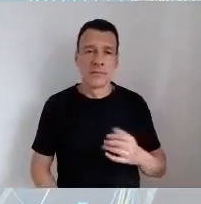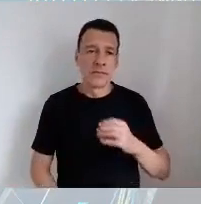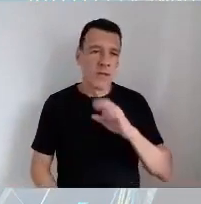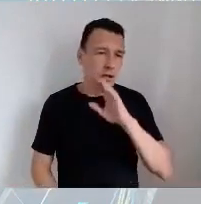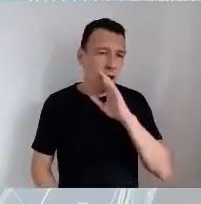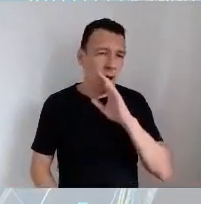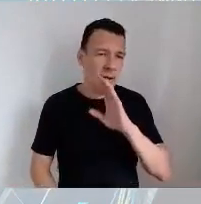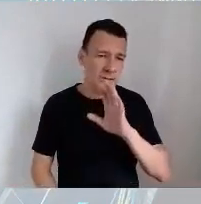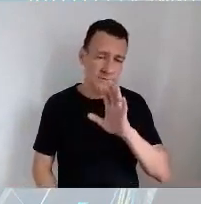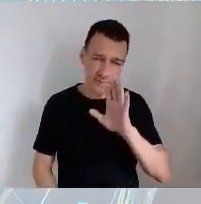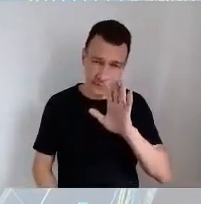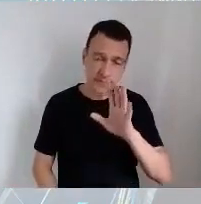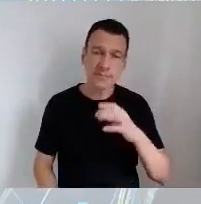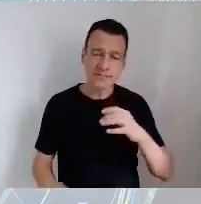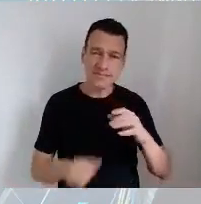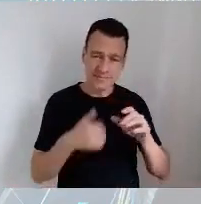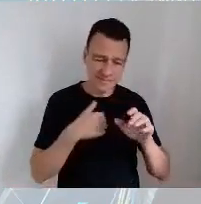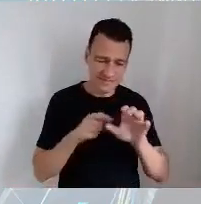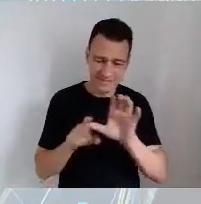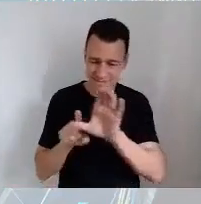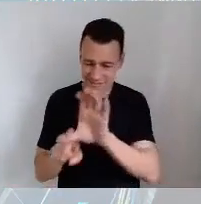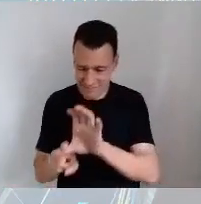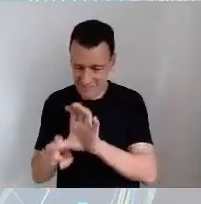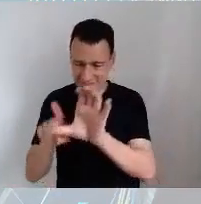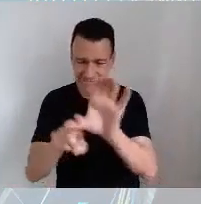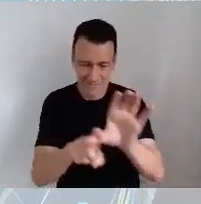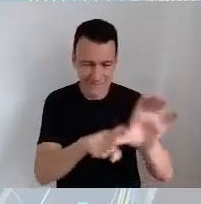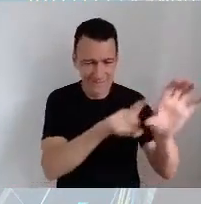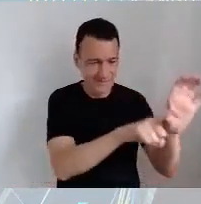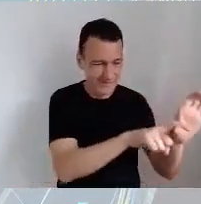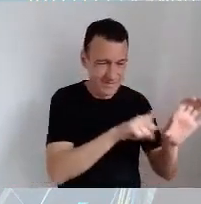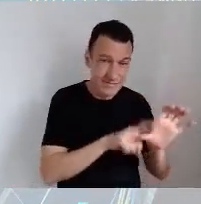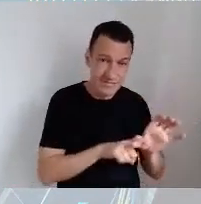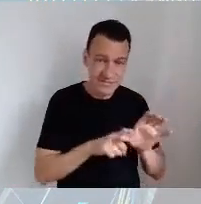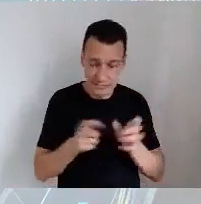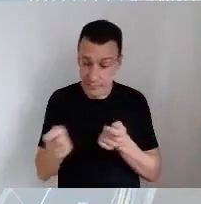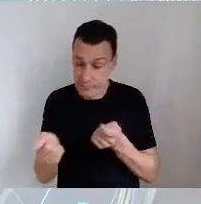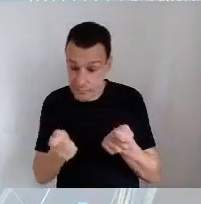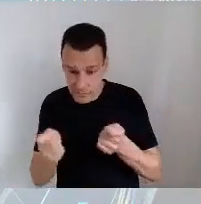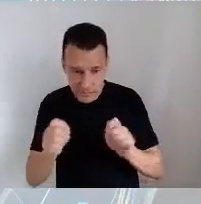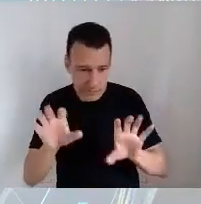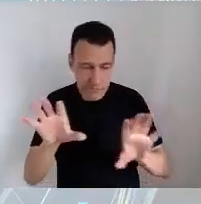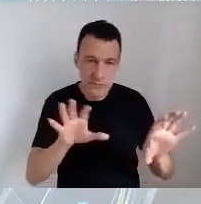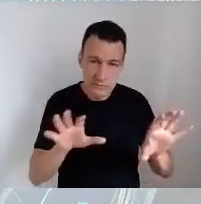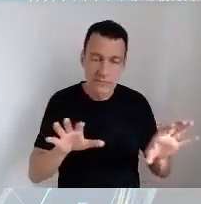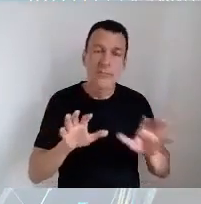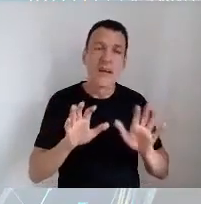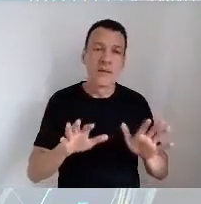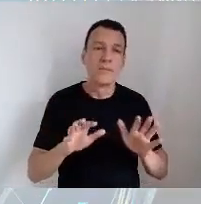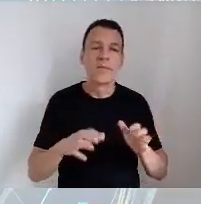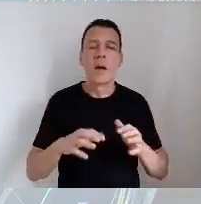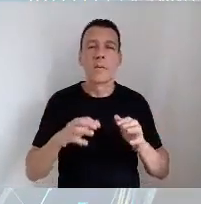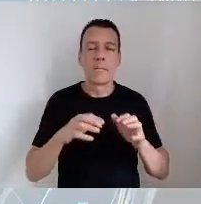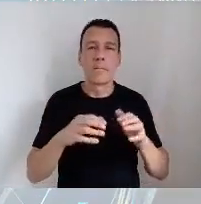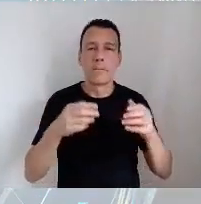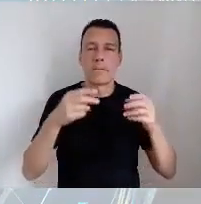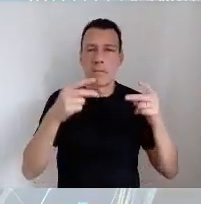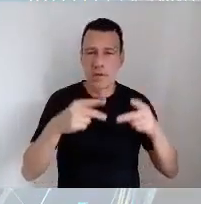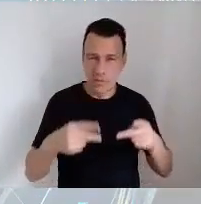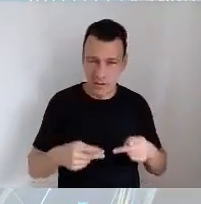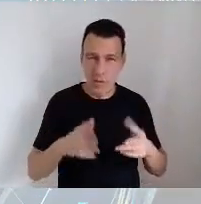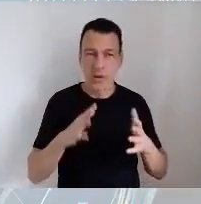injeção de dependência de maneira nenhuma mas injeção de dependência é um conceito que um programador pleno ou um programador Senior consegue